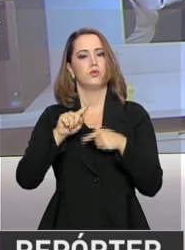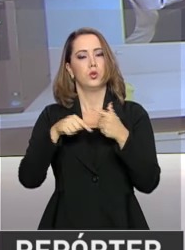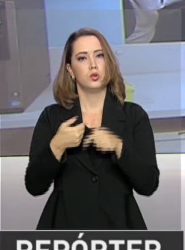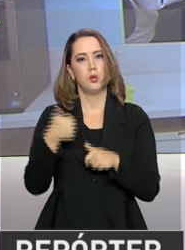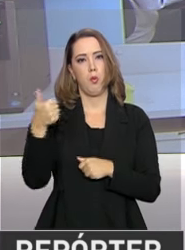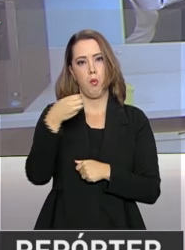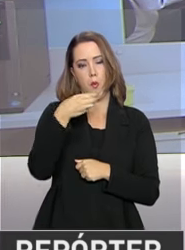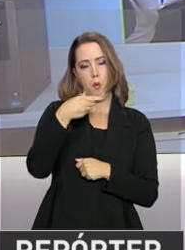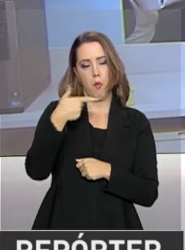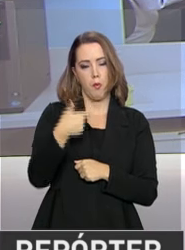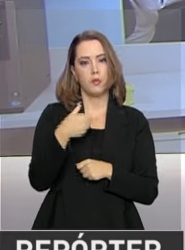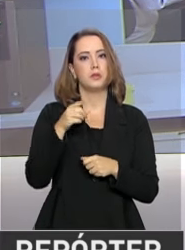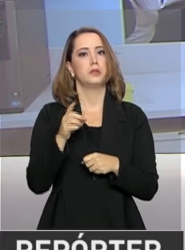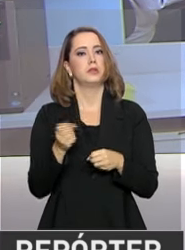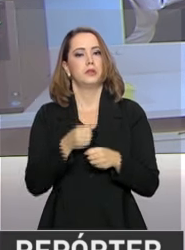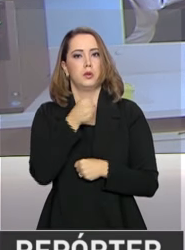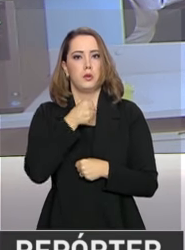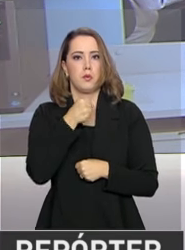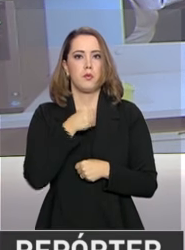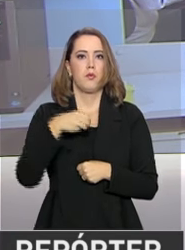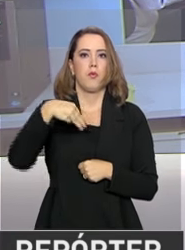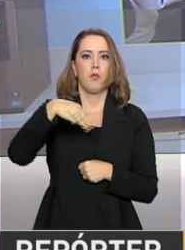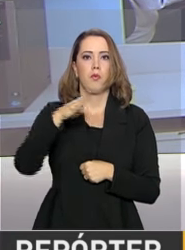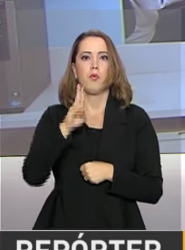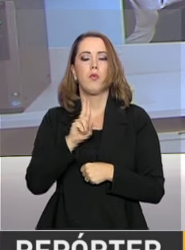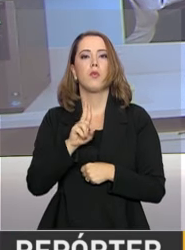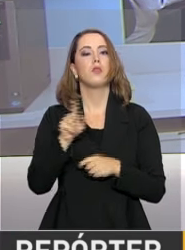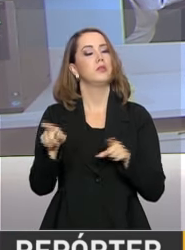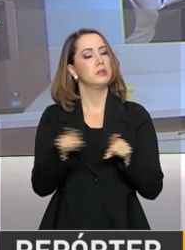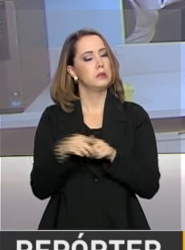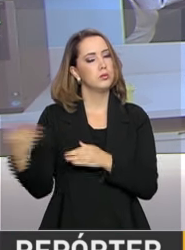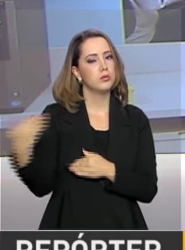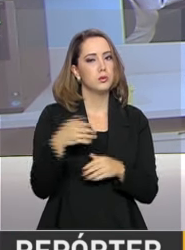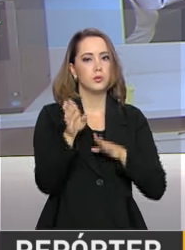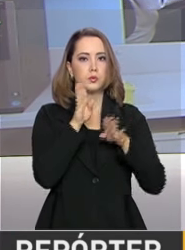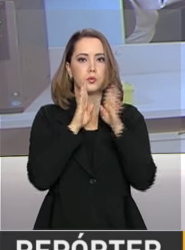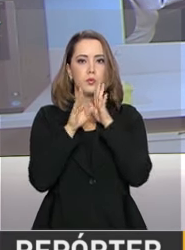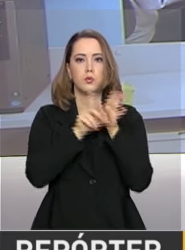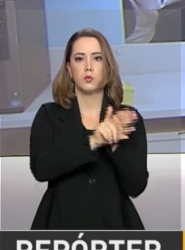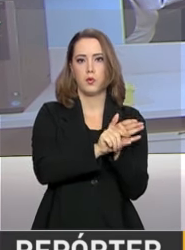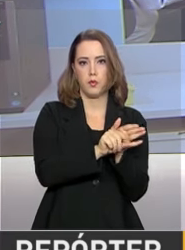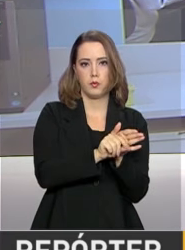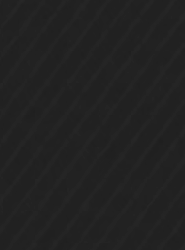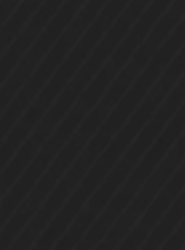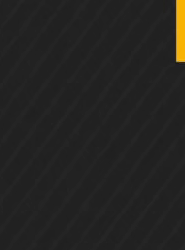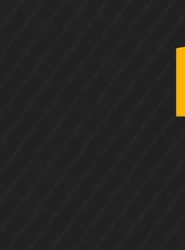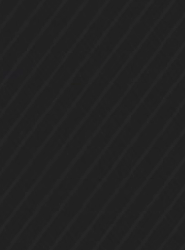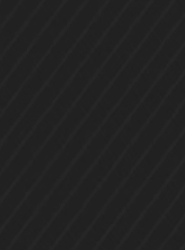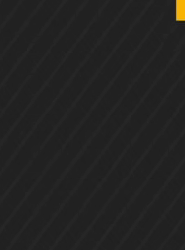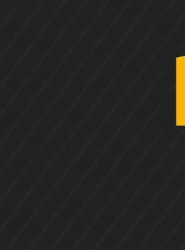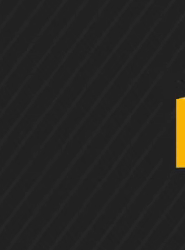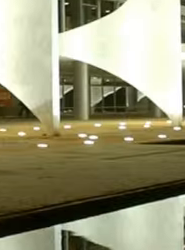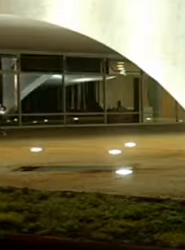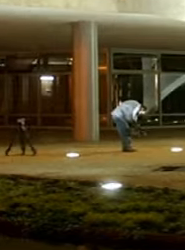meio-dia na próxima edição do repórter nbr acompanhe também as novidades em nossas redes sociais